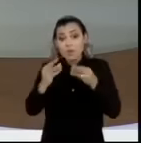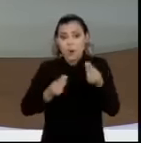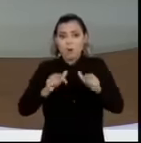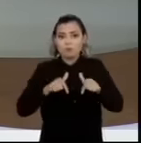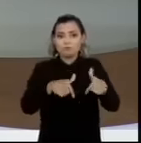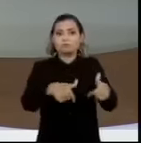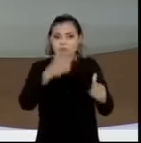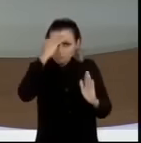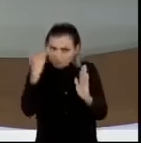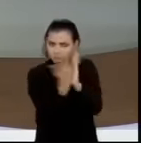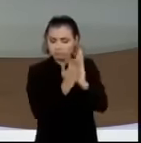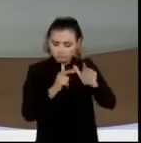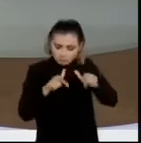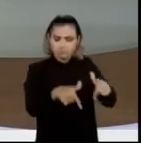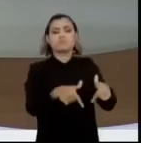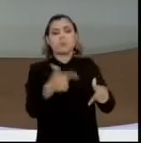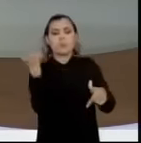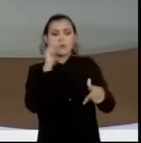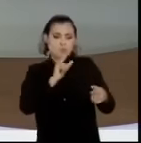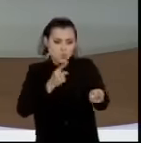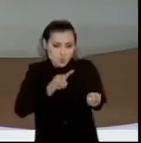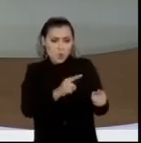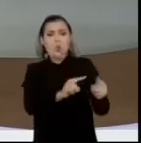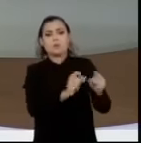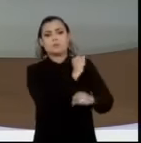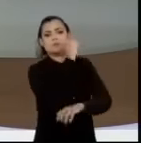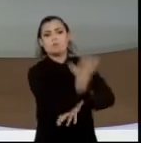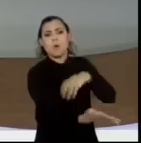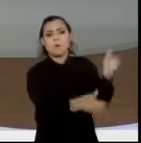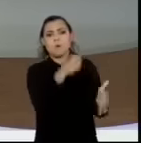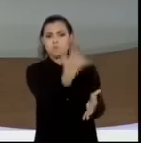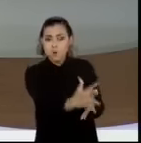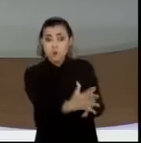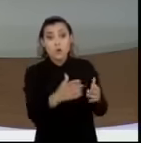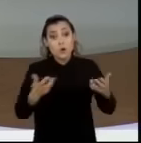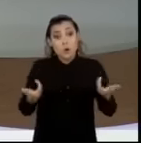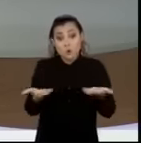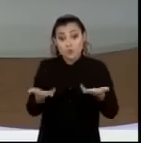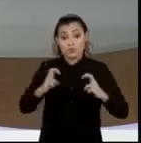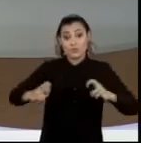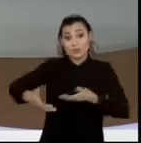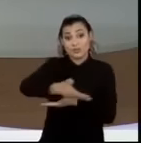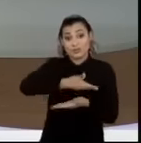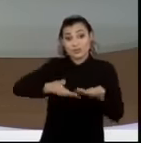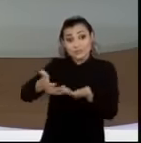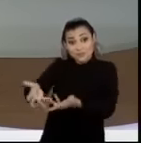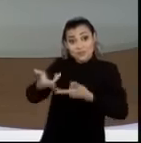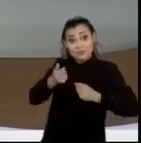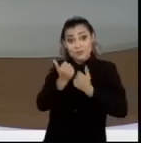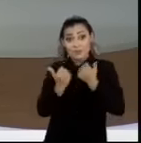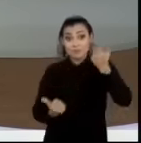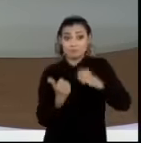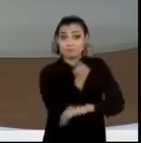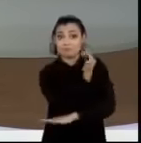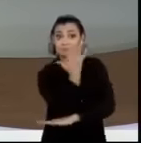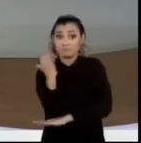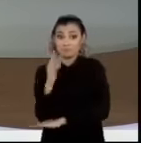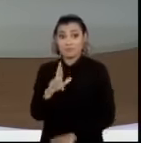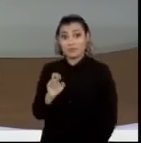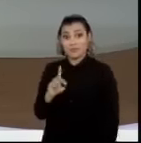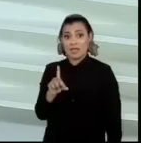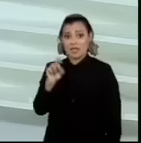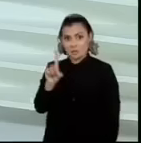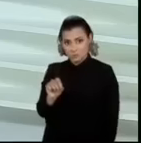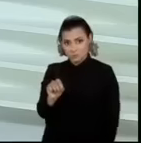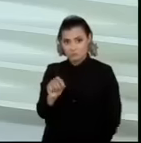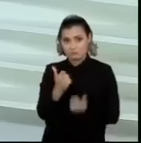serão de fato tomadas para combater a devastação da floresta, o Roda Viva convidou hoje o ministro do Meio Ambiente, Ricardo